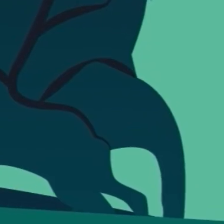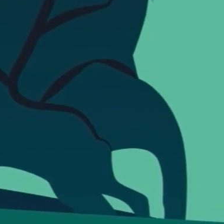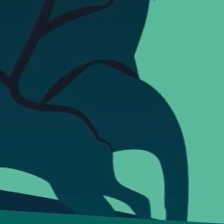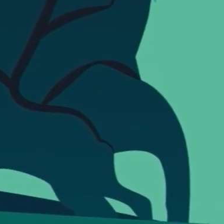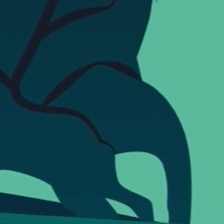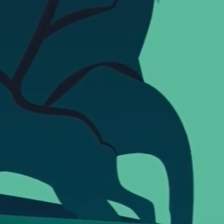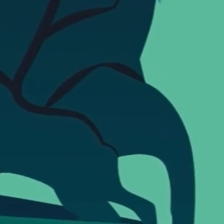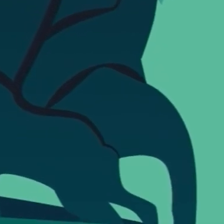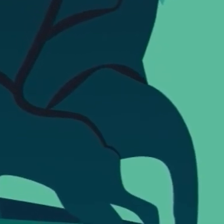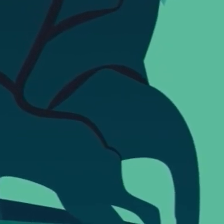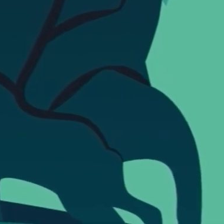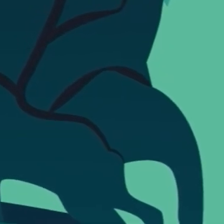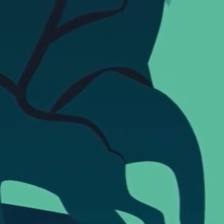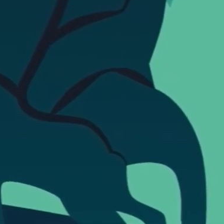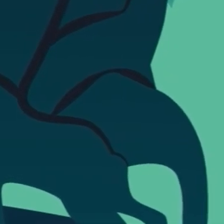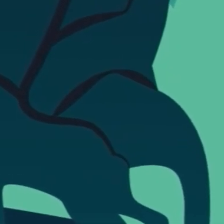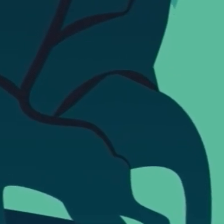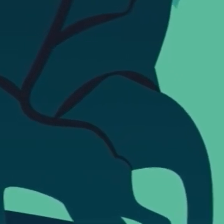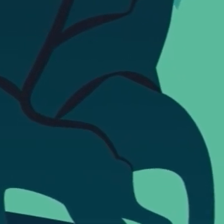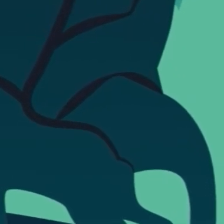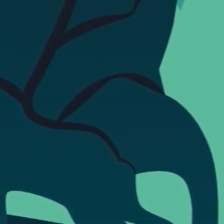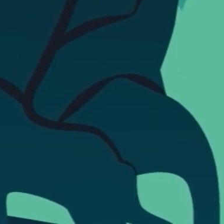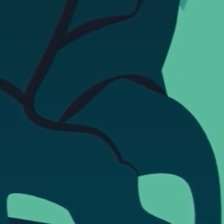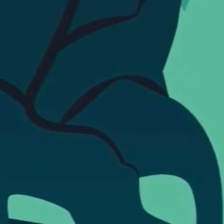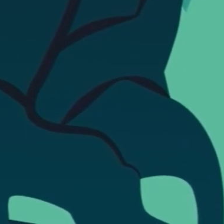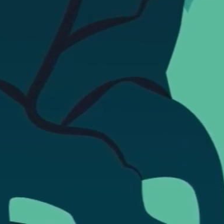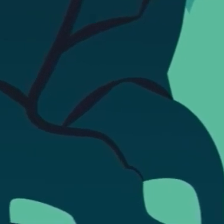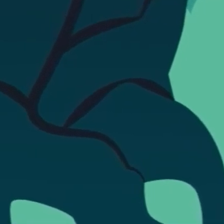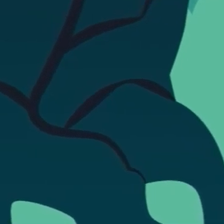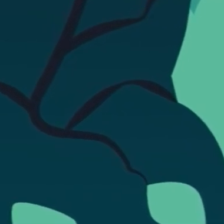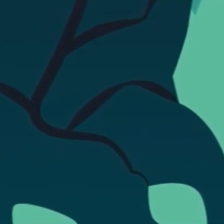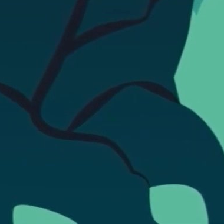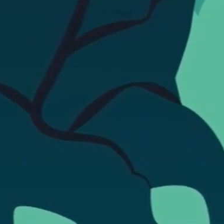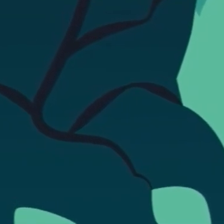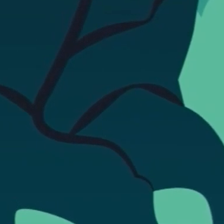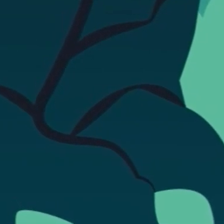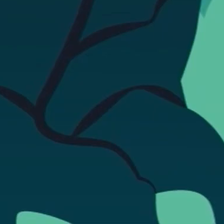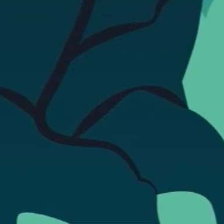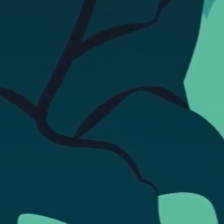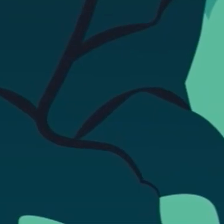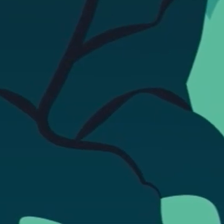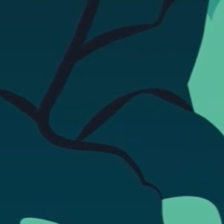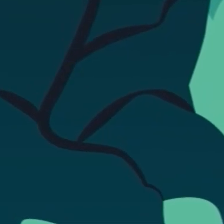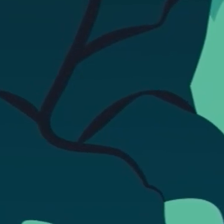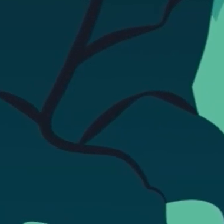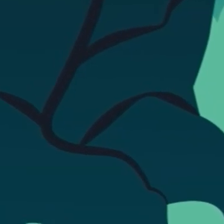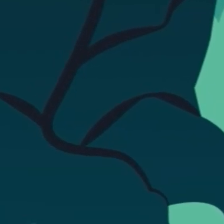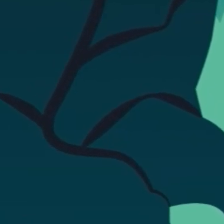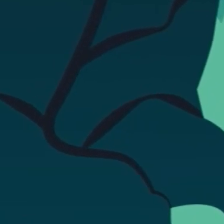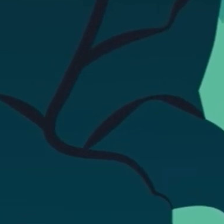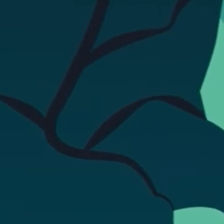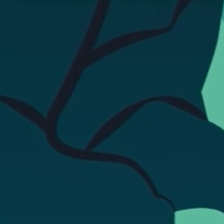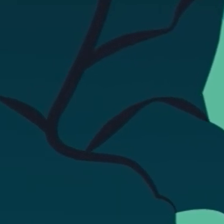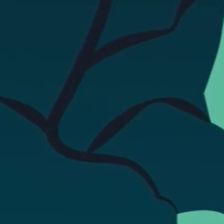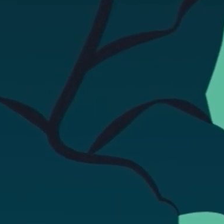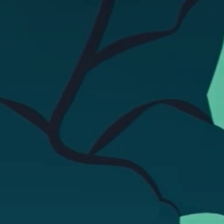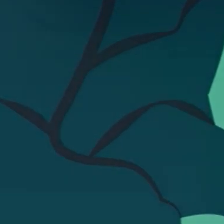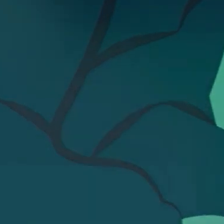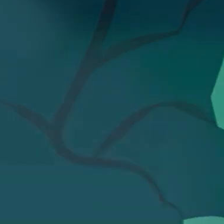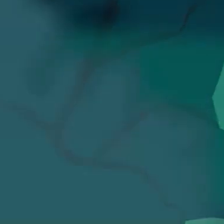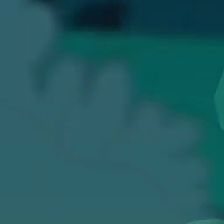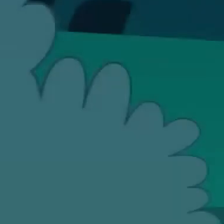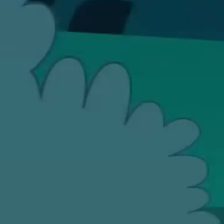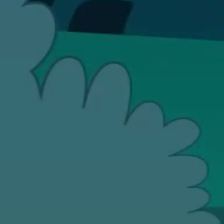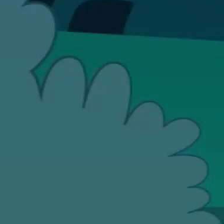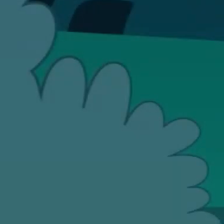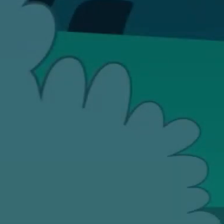find the truth, follow me." In seconds, he disappeared into the